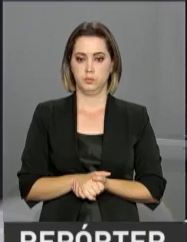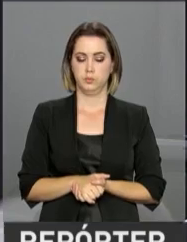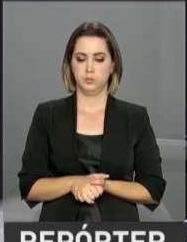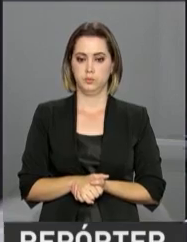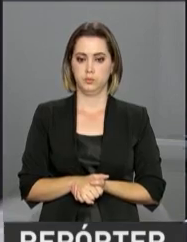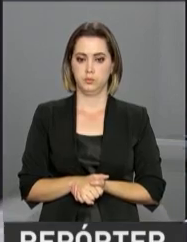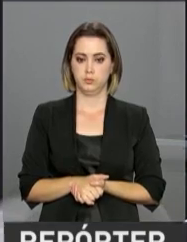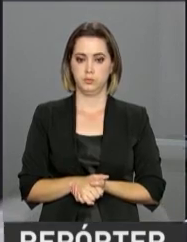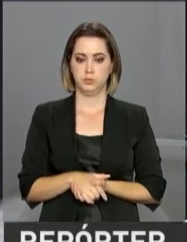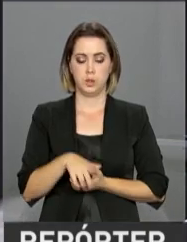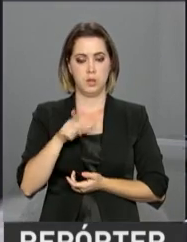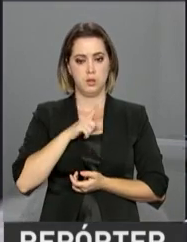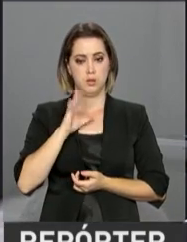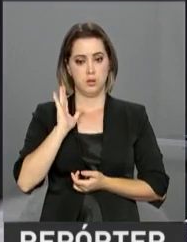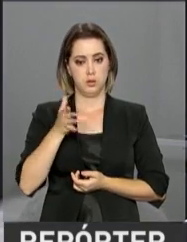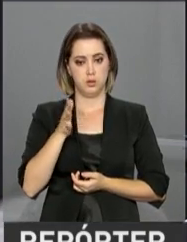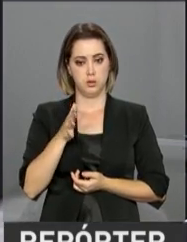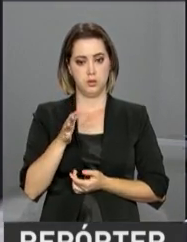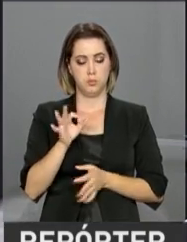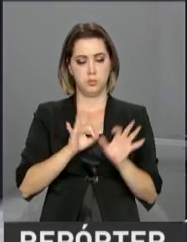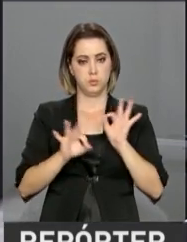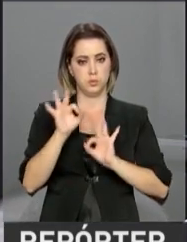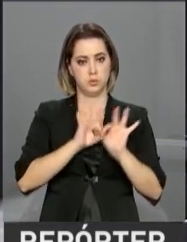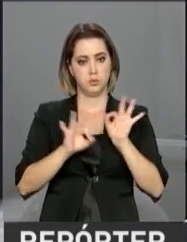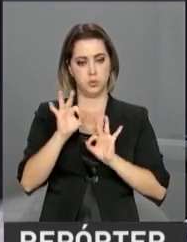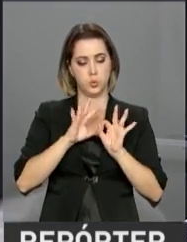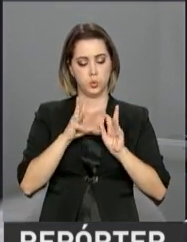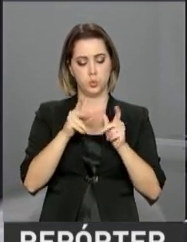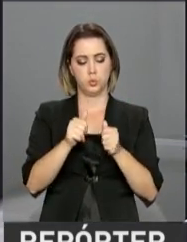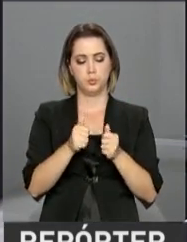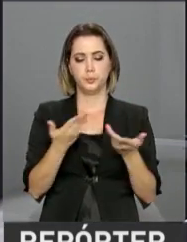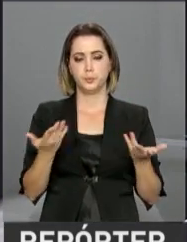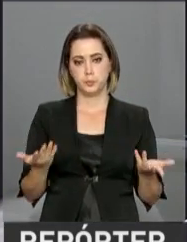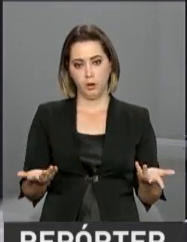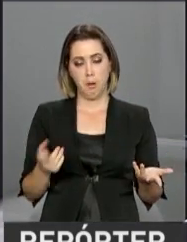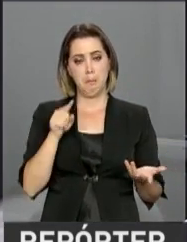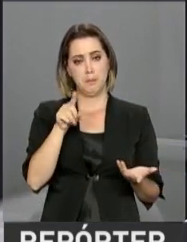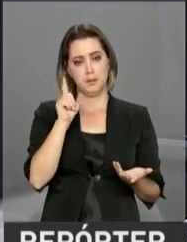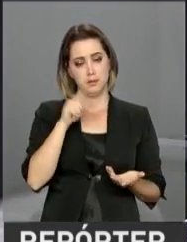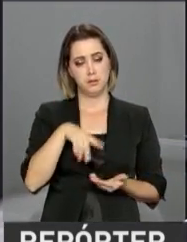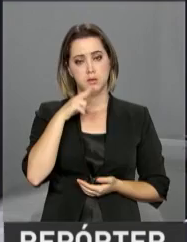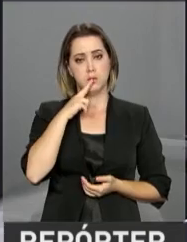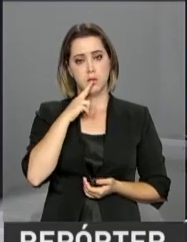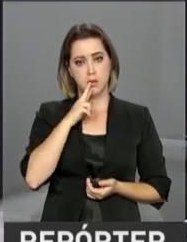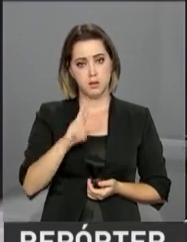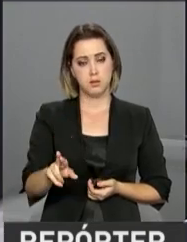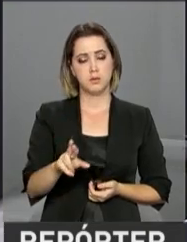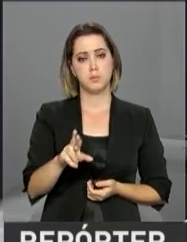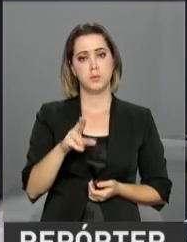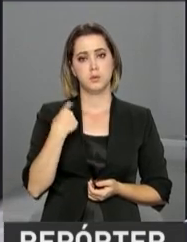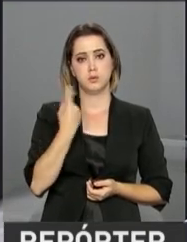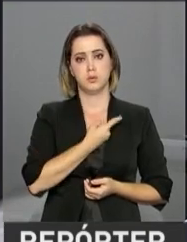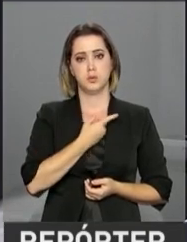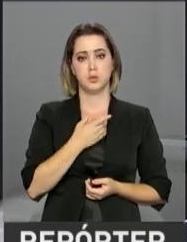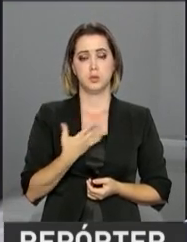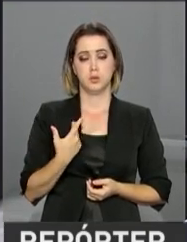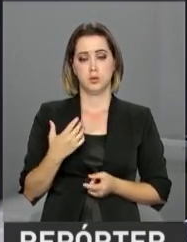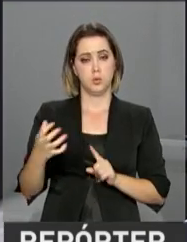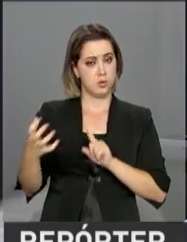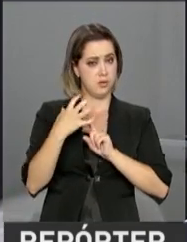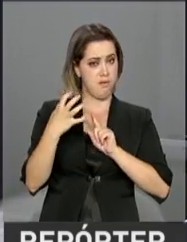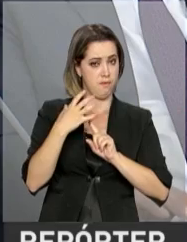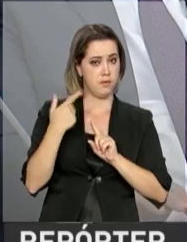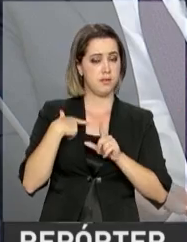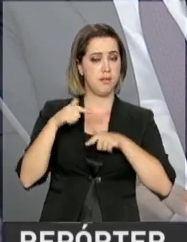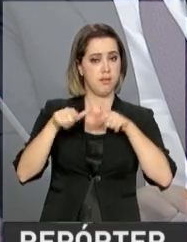posto a casa em ordem né mas estes são resultados que nos motivam a trabalhar